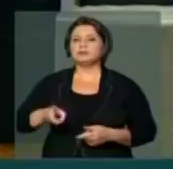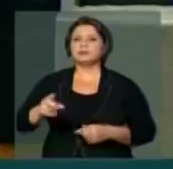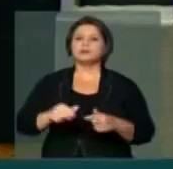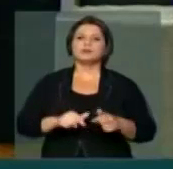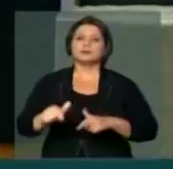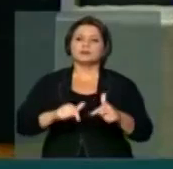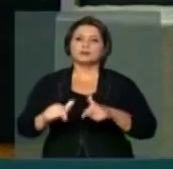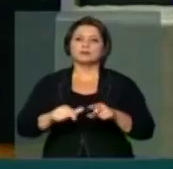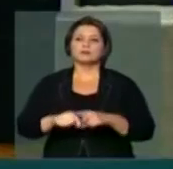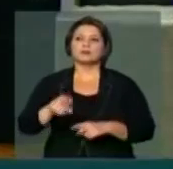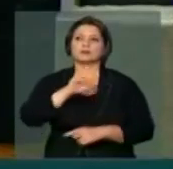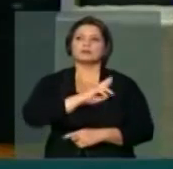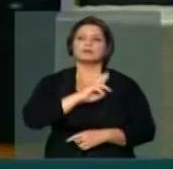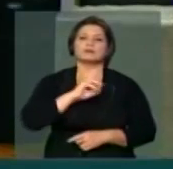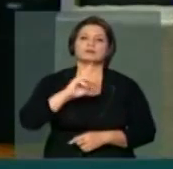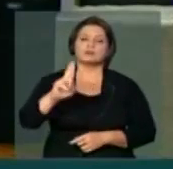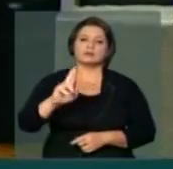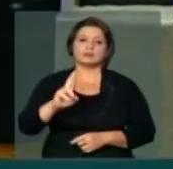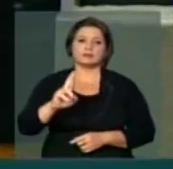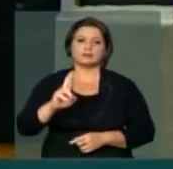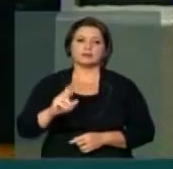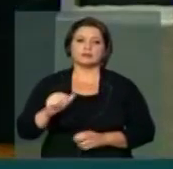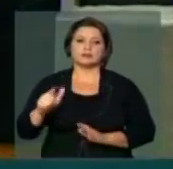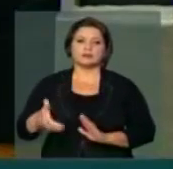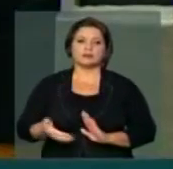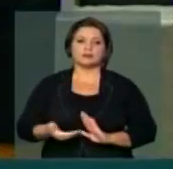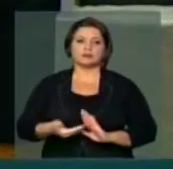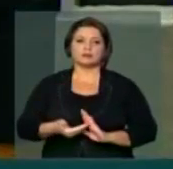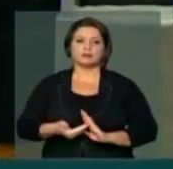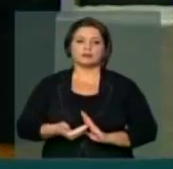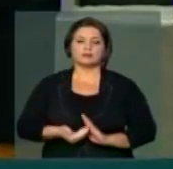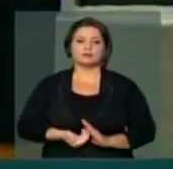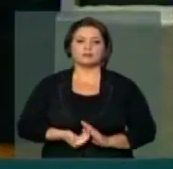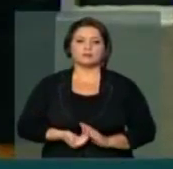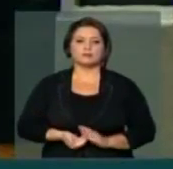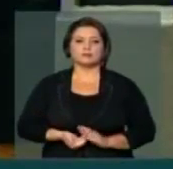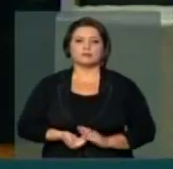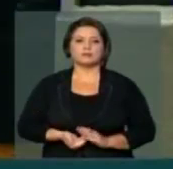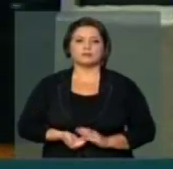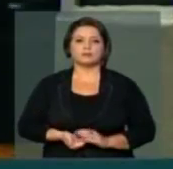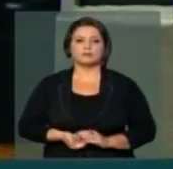a representação na Câmara dos Deputados.